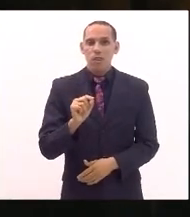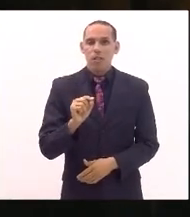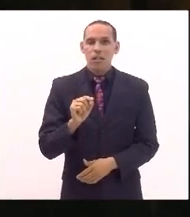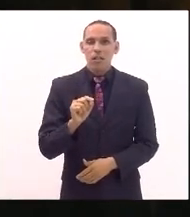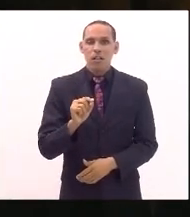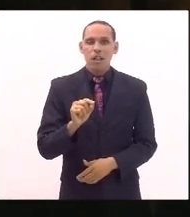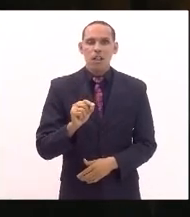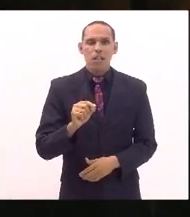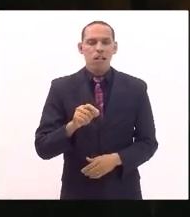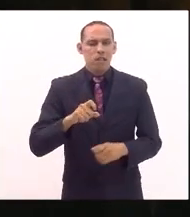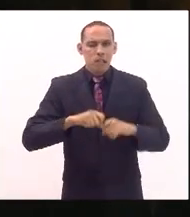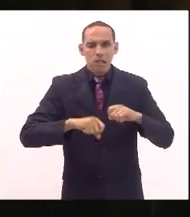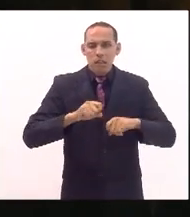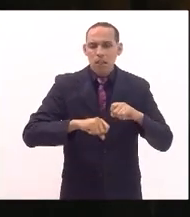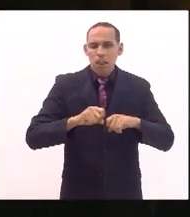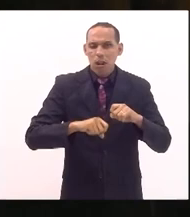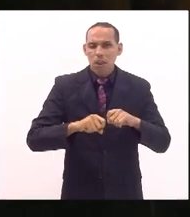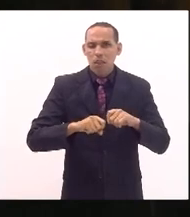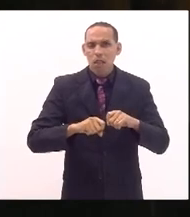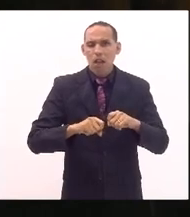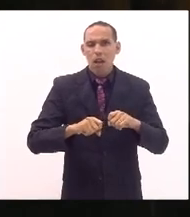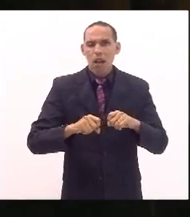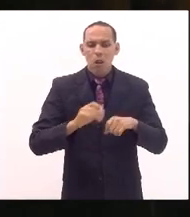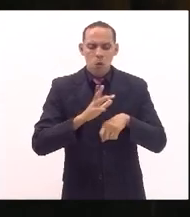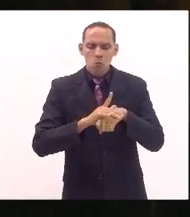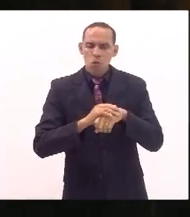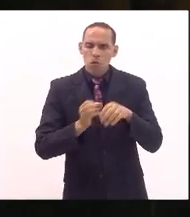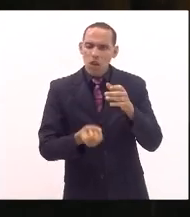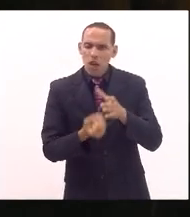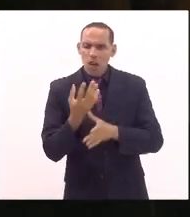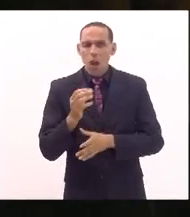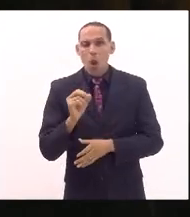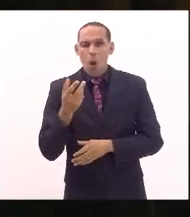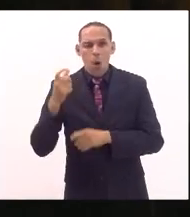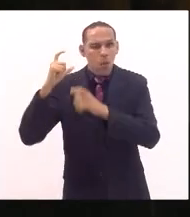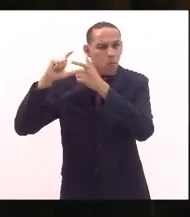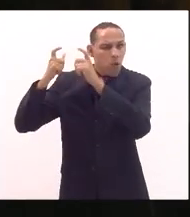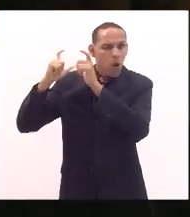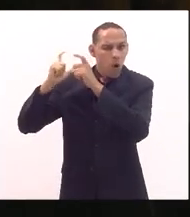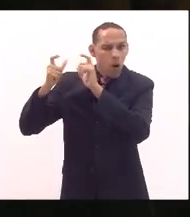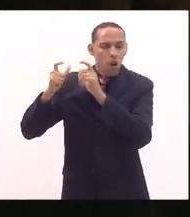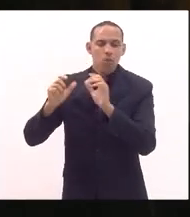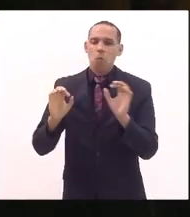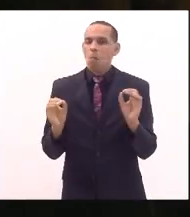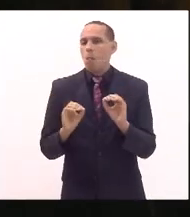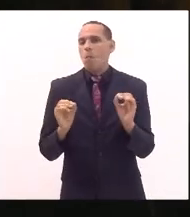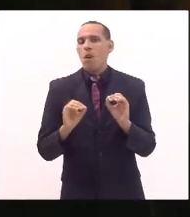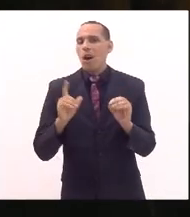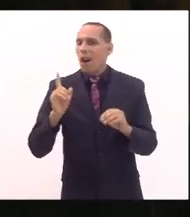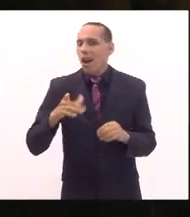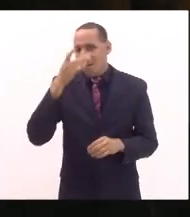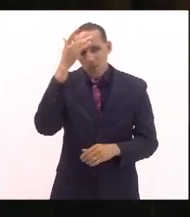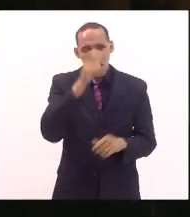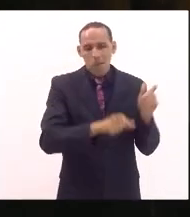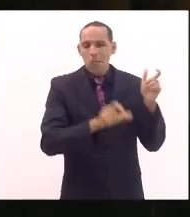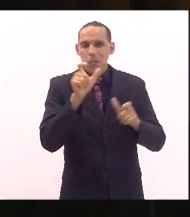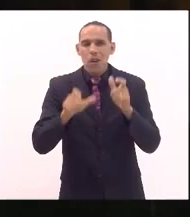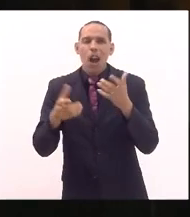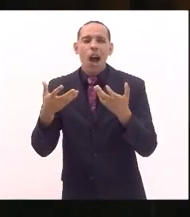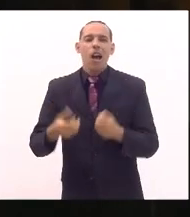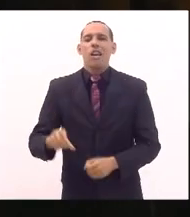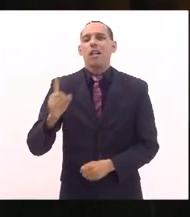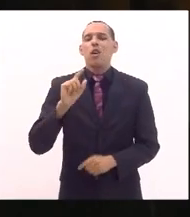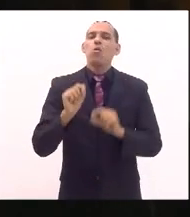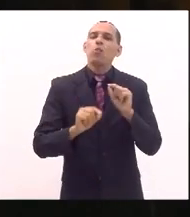não constitui doença e nem distúrbio distúrbio são daqueles daquelas que não